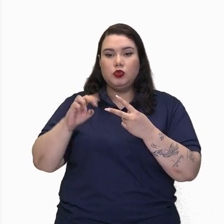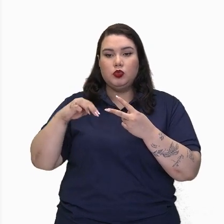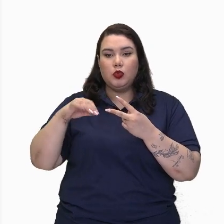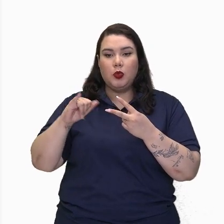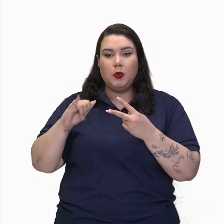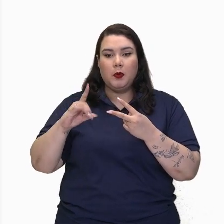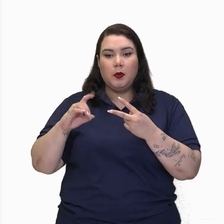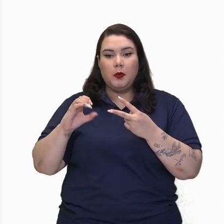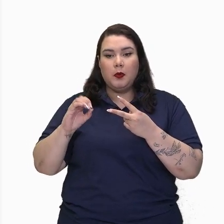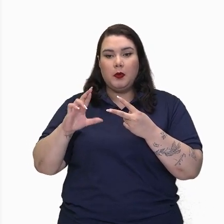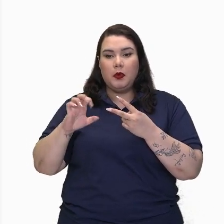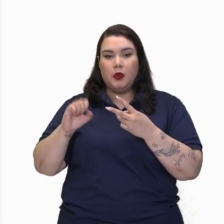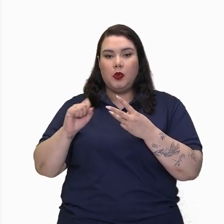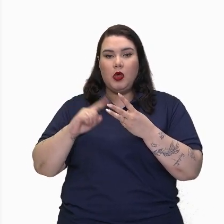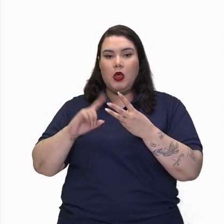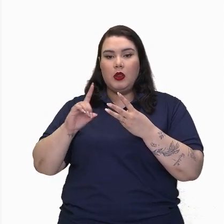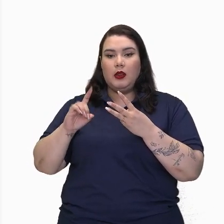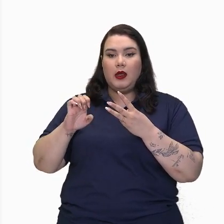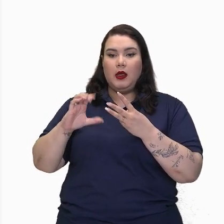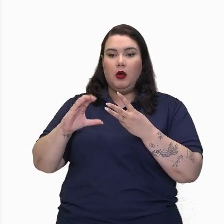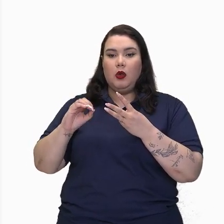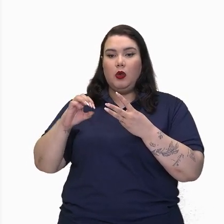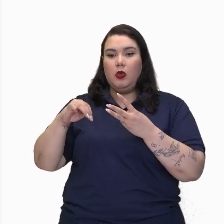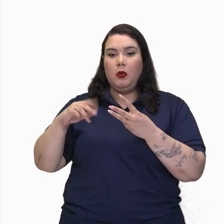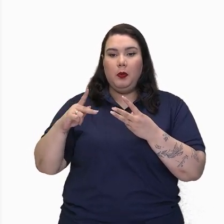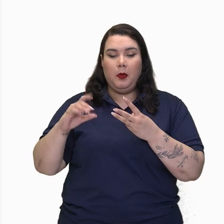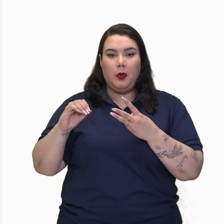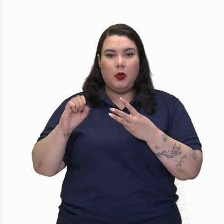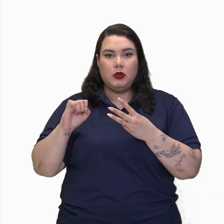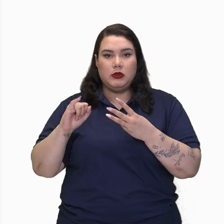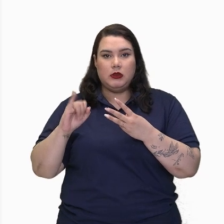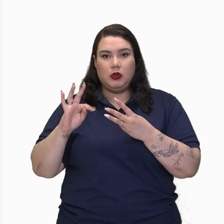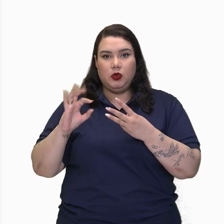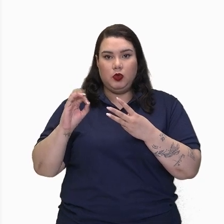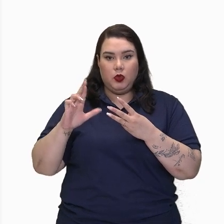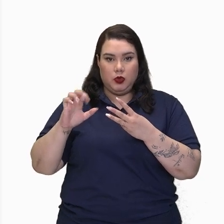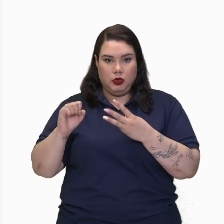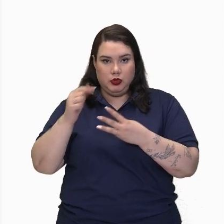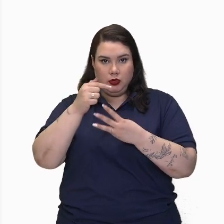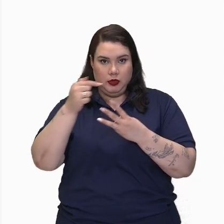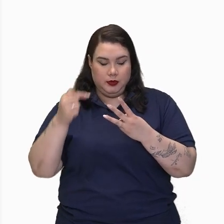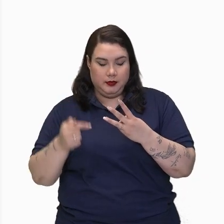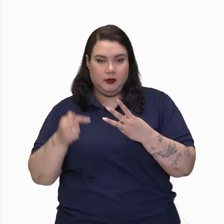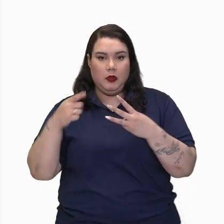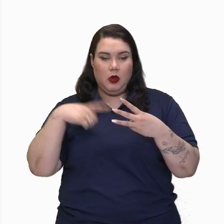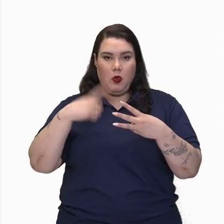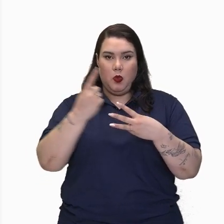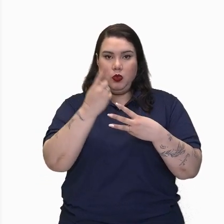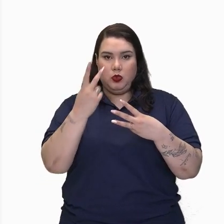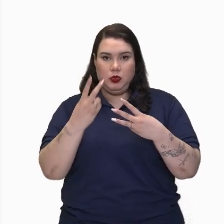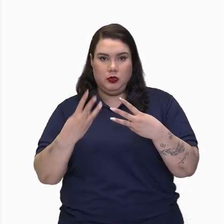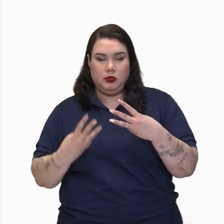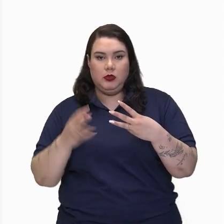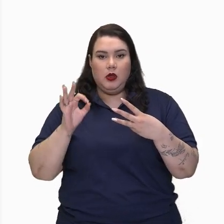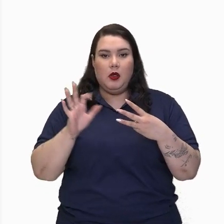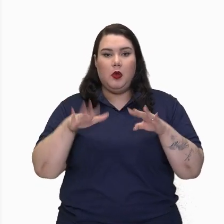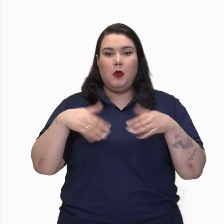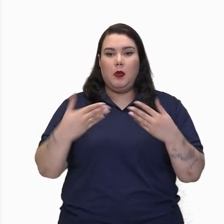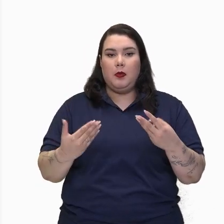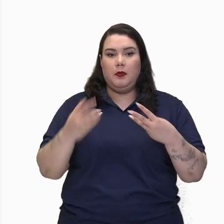uma cadeia alimentar, uma cadeia trófica, a gente vai observar que existem diferentes níveis tróficos. Quais são